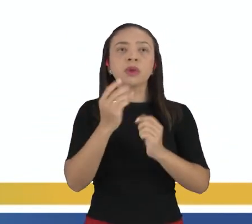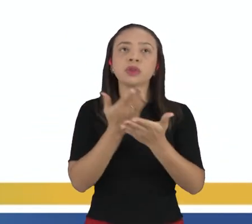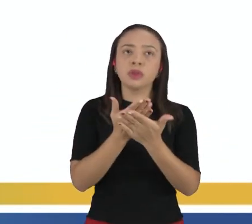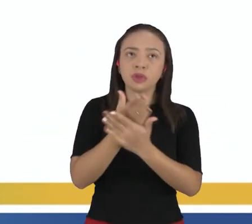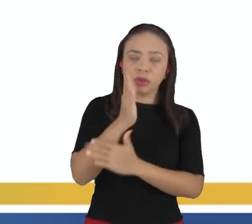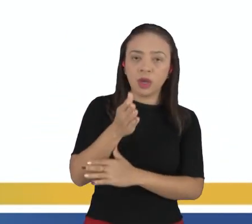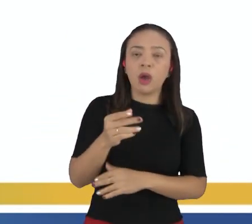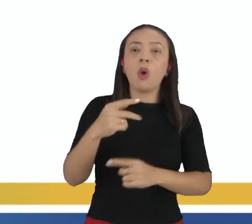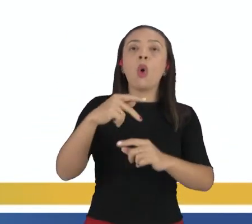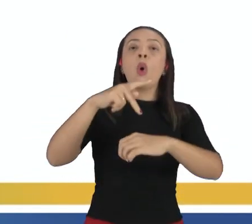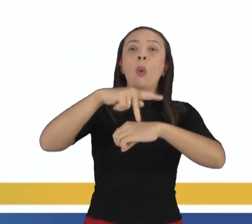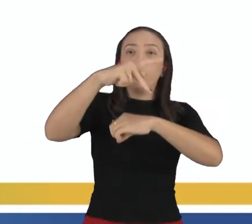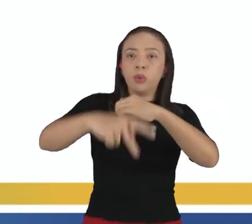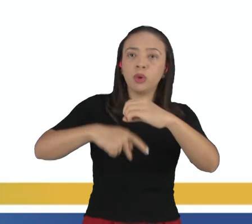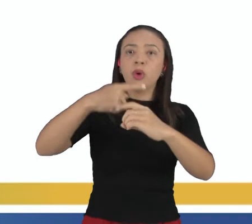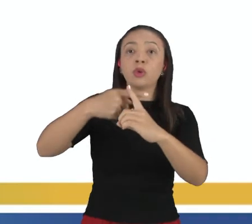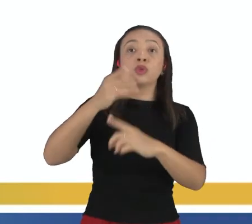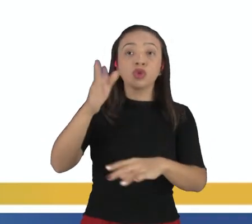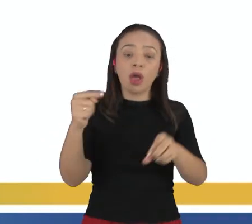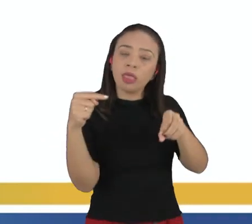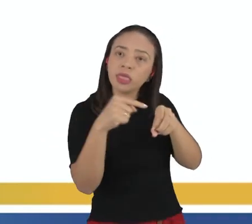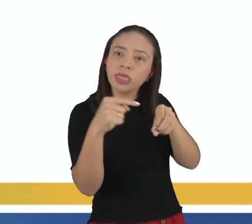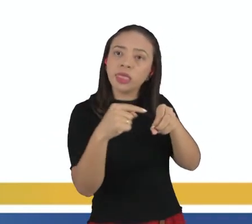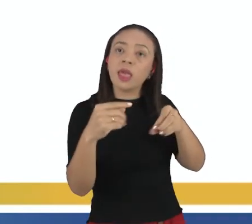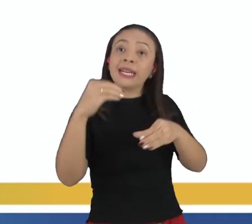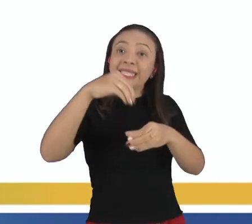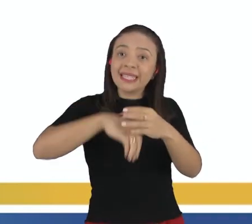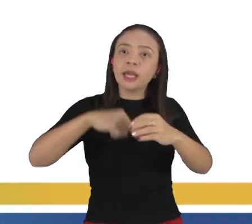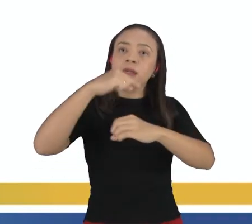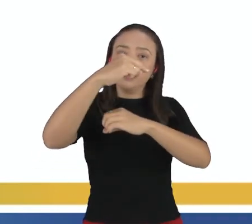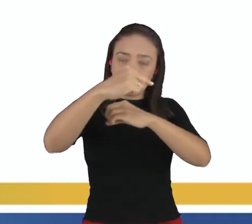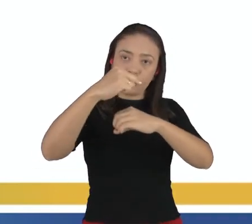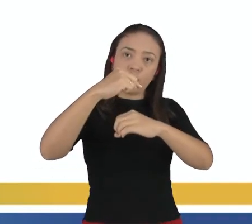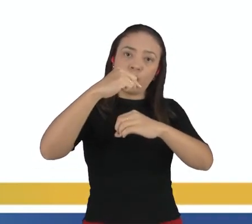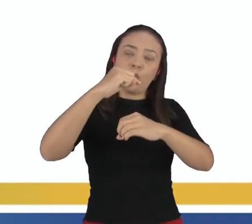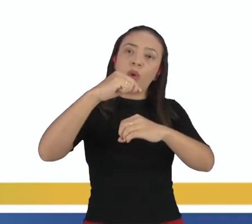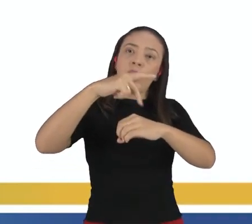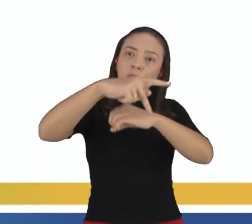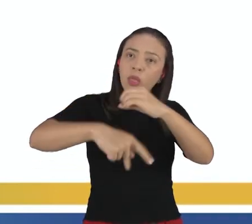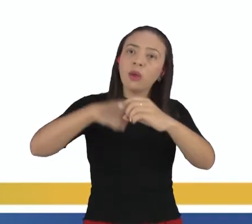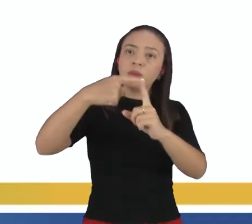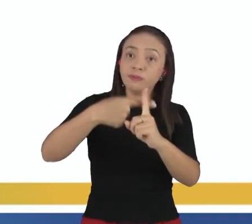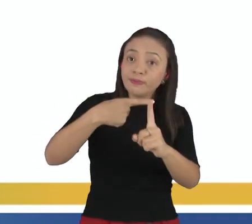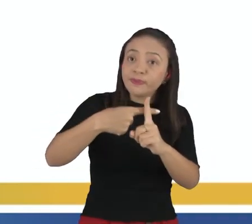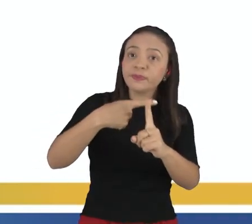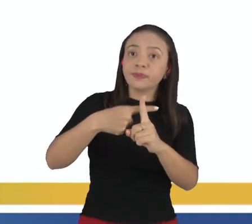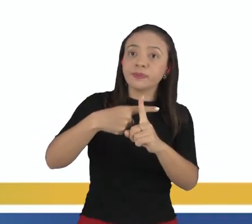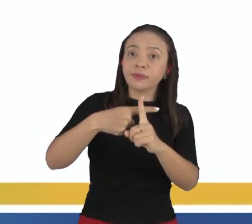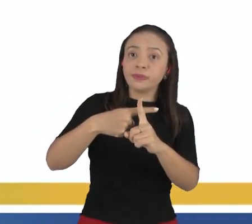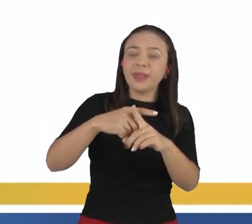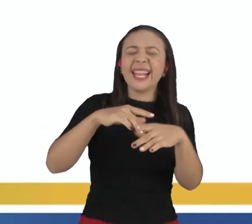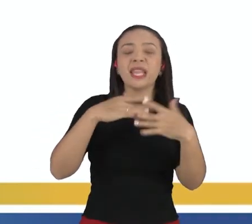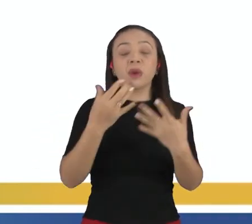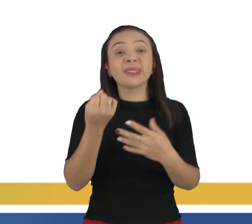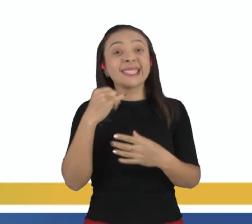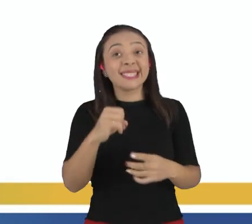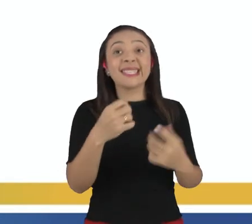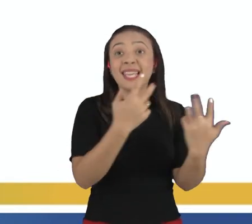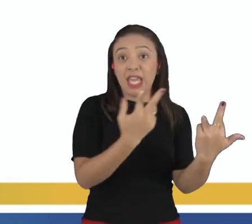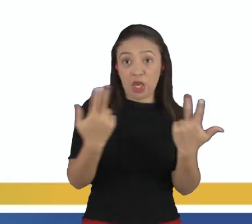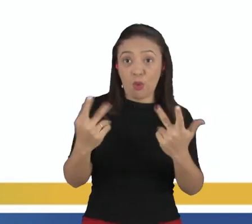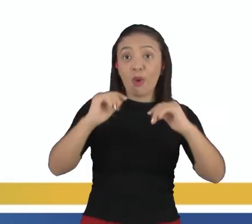estão lá no núcleo do átomo, eles possuem cargas positivas. E a gente viu que cargas iguais